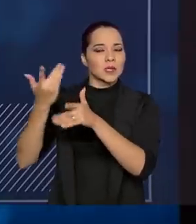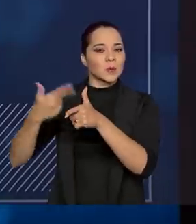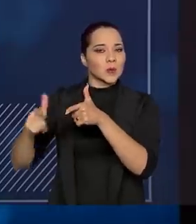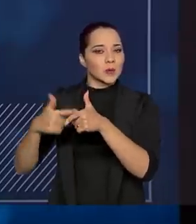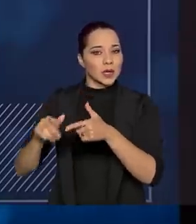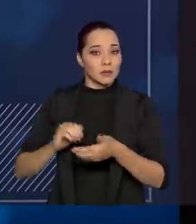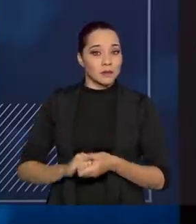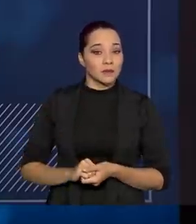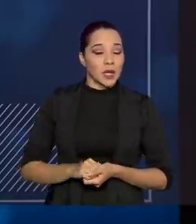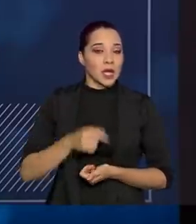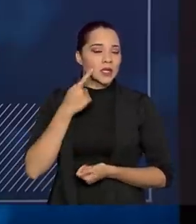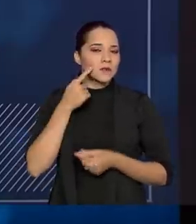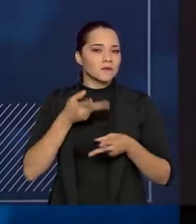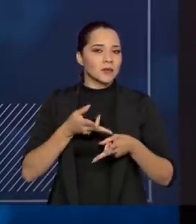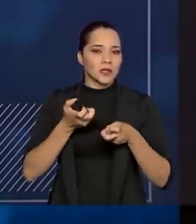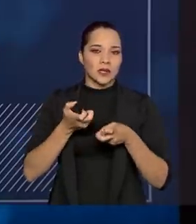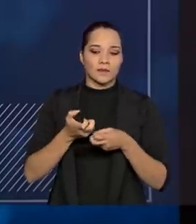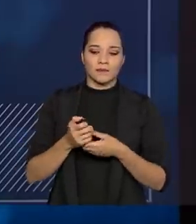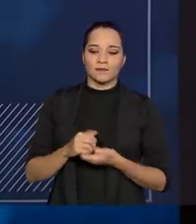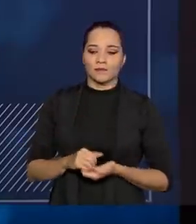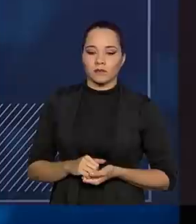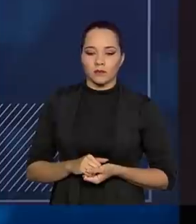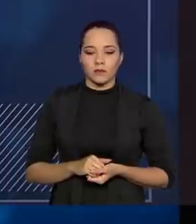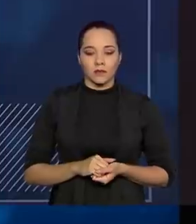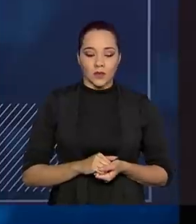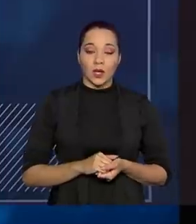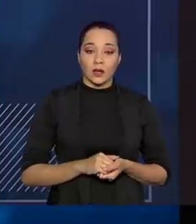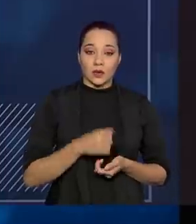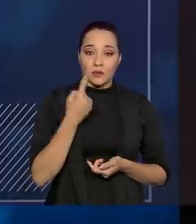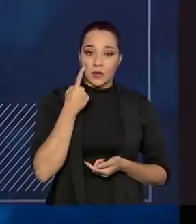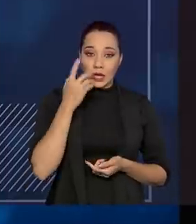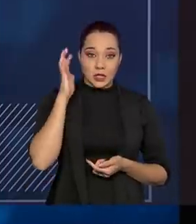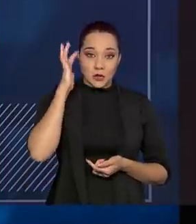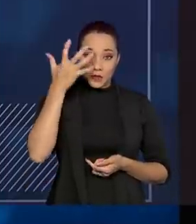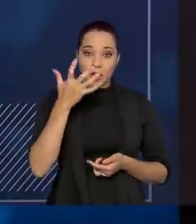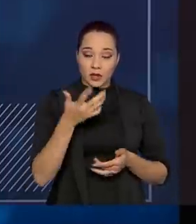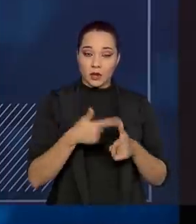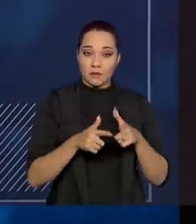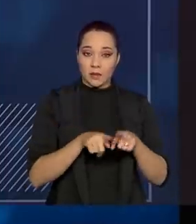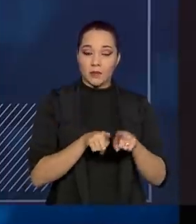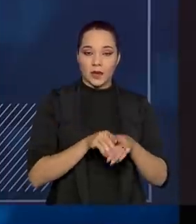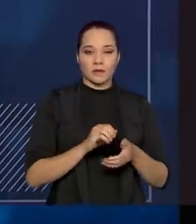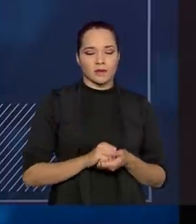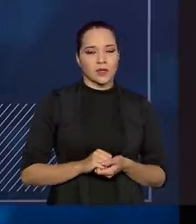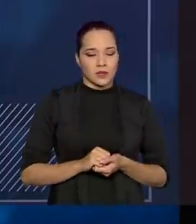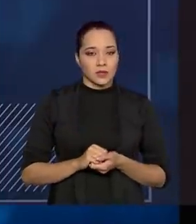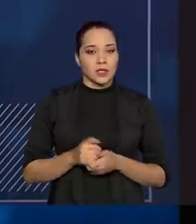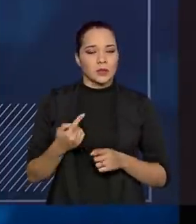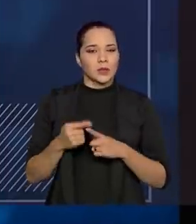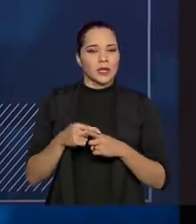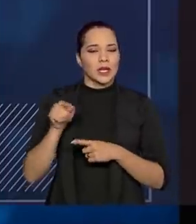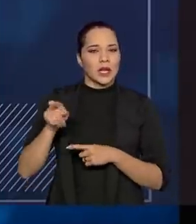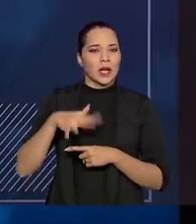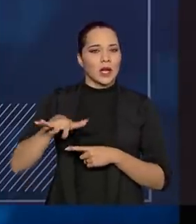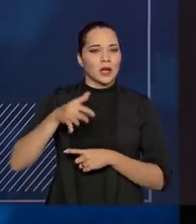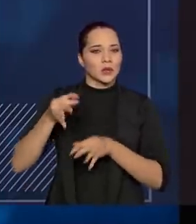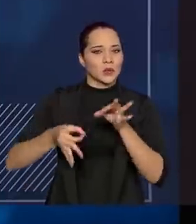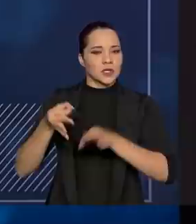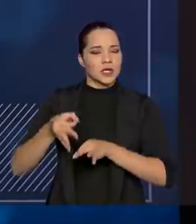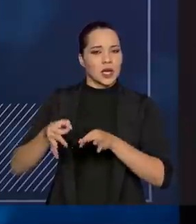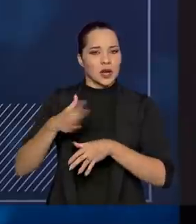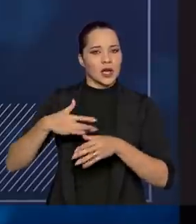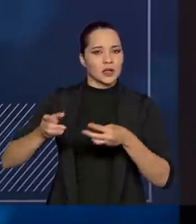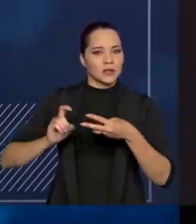problemas, nós conseguimos verificar a resolutividade desses problemas. Exato, porque assim, o Poder Judiciário, né, os nossos colegas